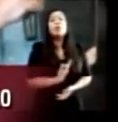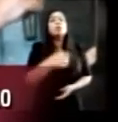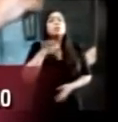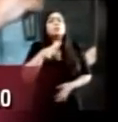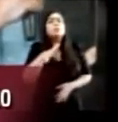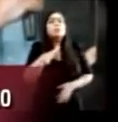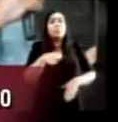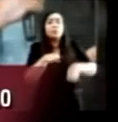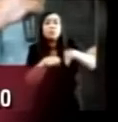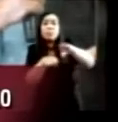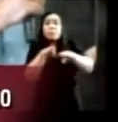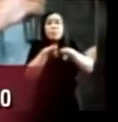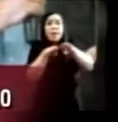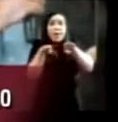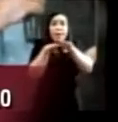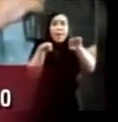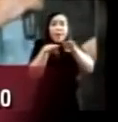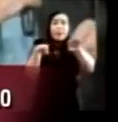média móvel,